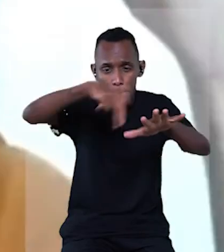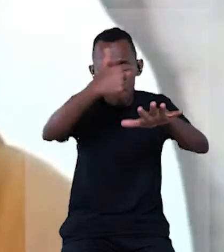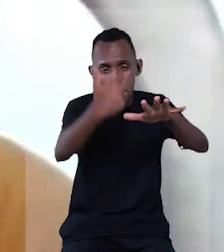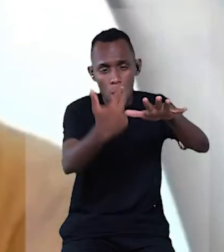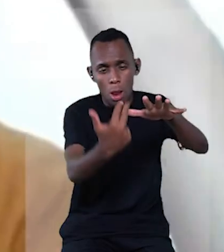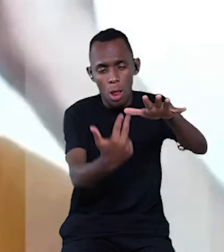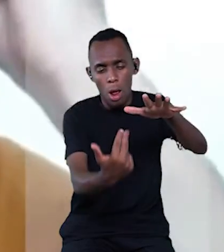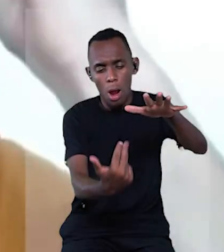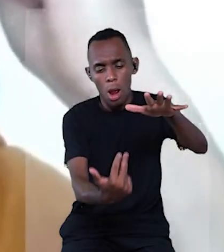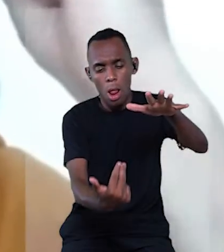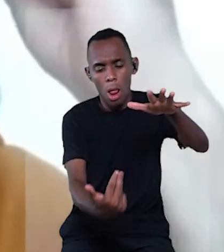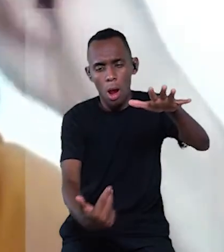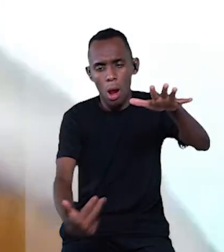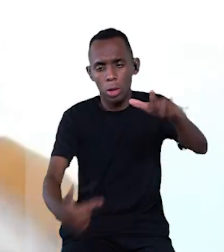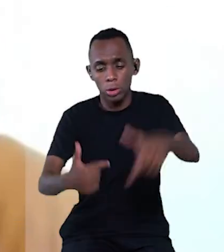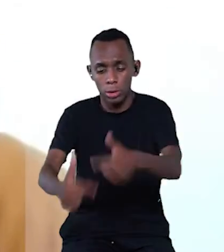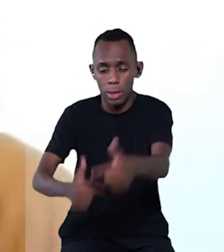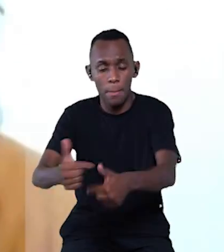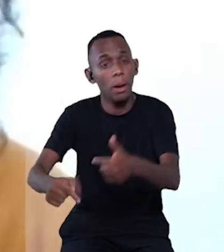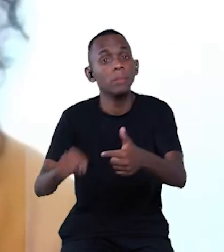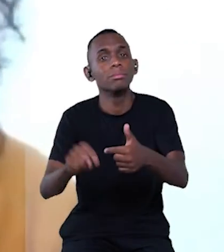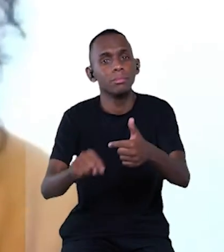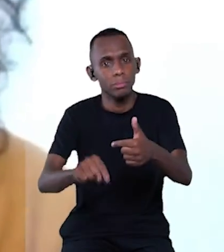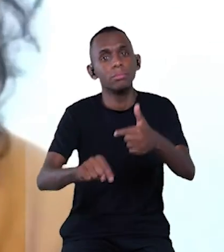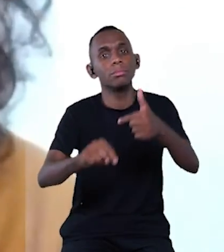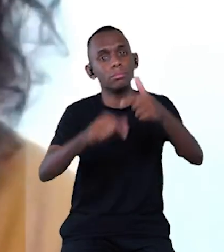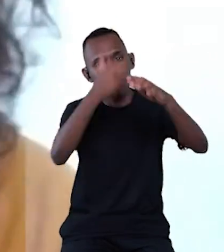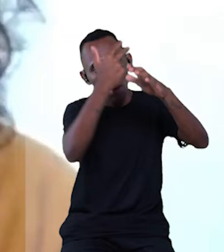que é aquela estrutura para eles